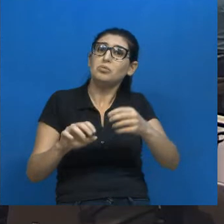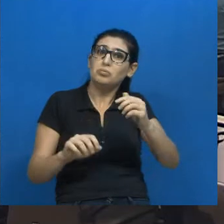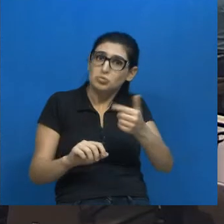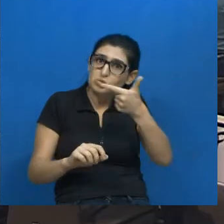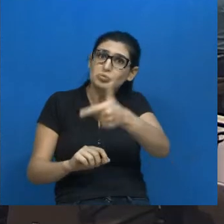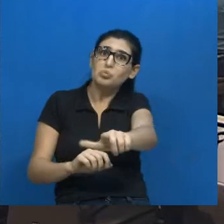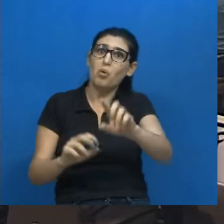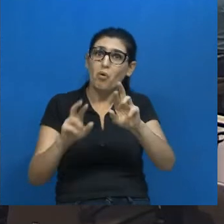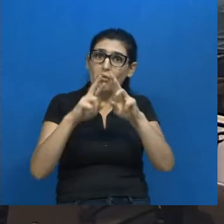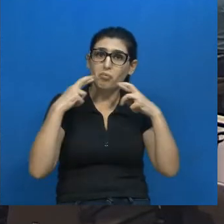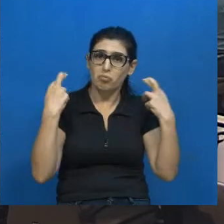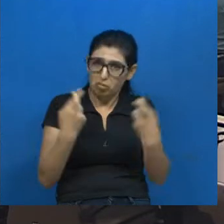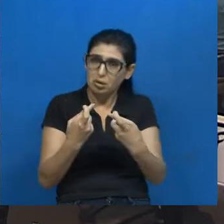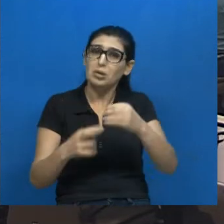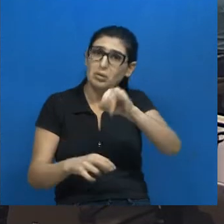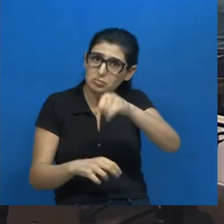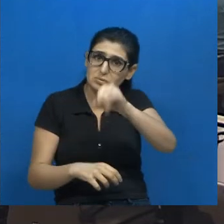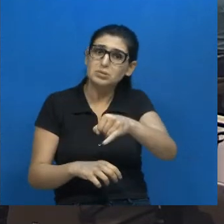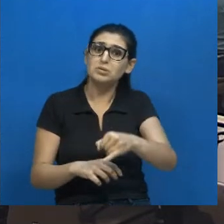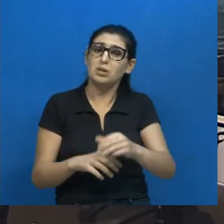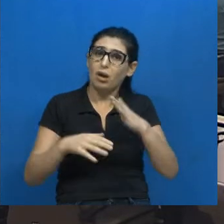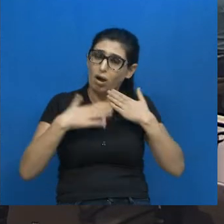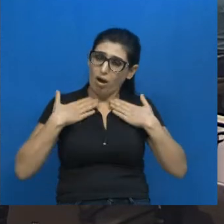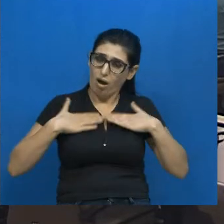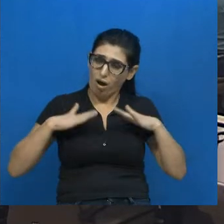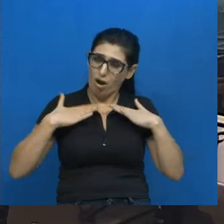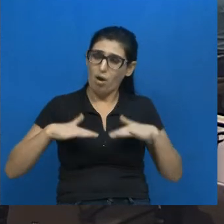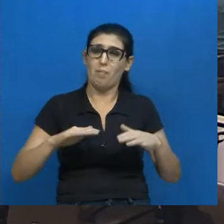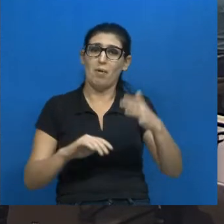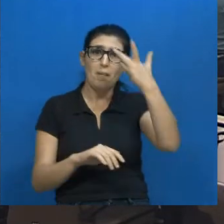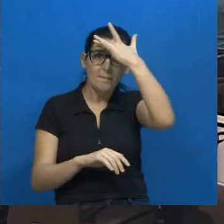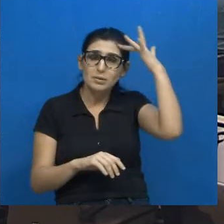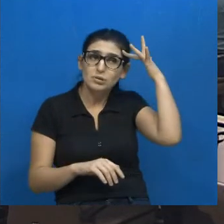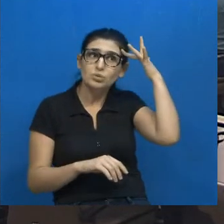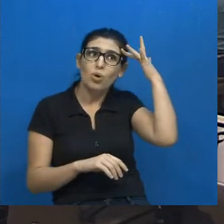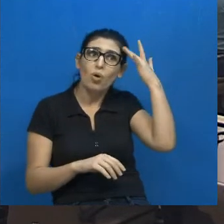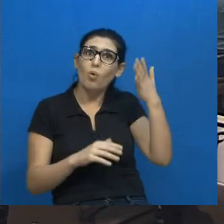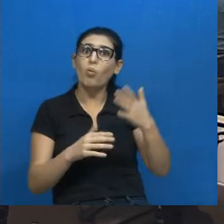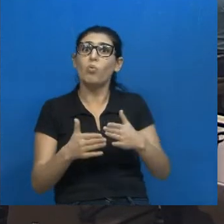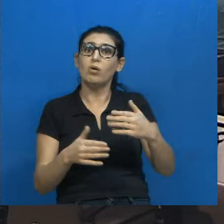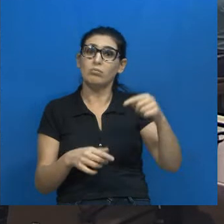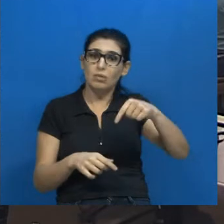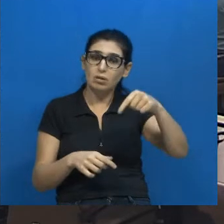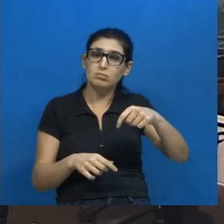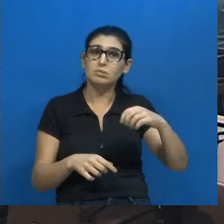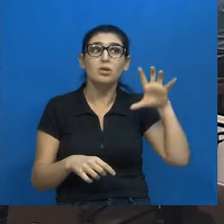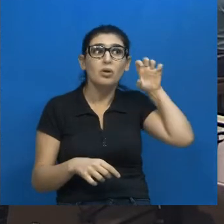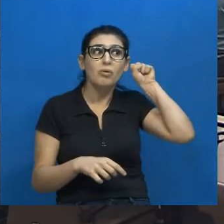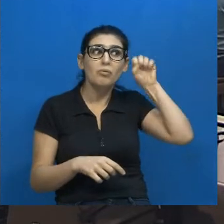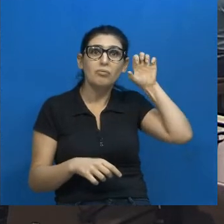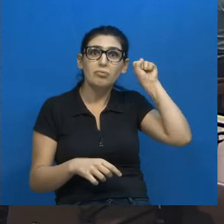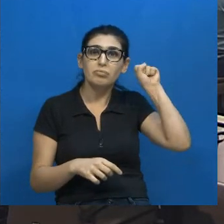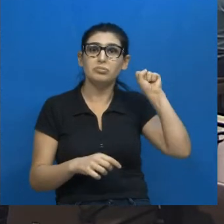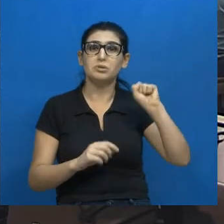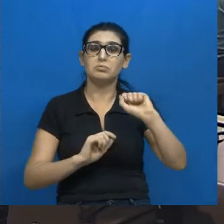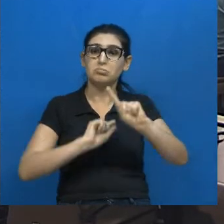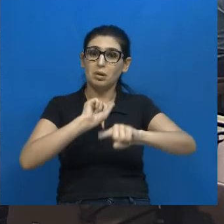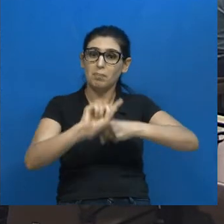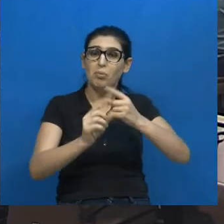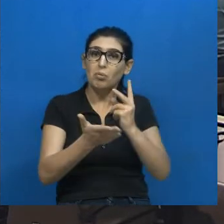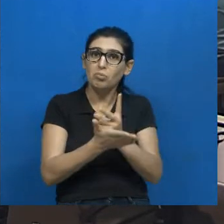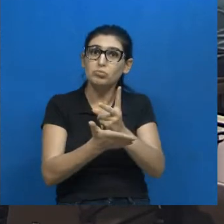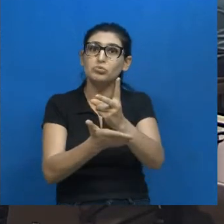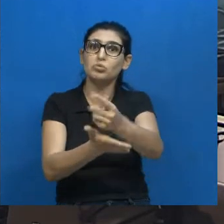respeitar quem saiu de casa e está aqui para ouvir, né? Que vai ter mais discussões. Tá bom?